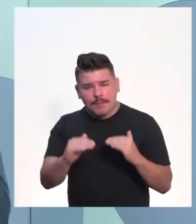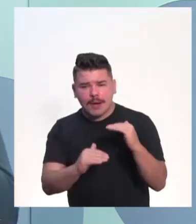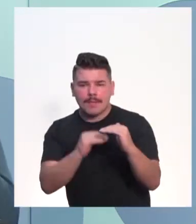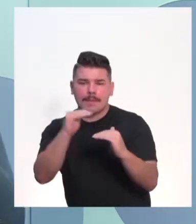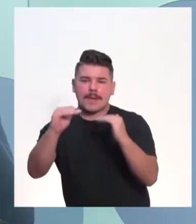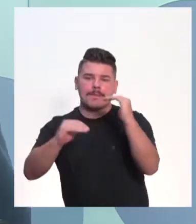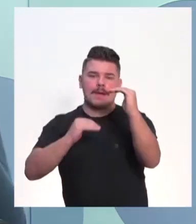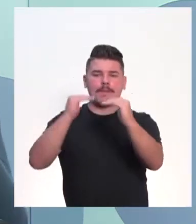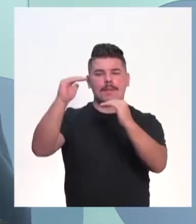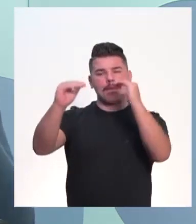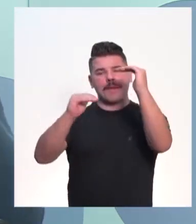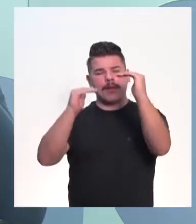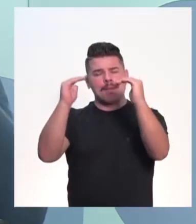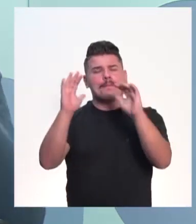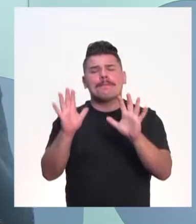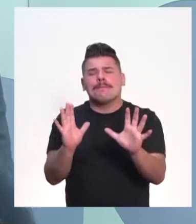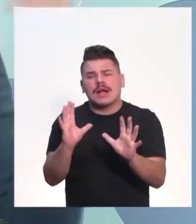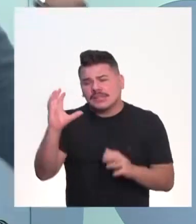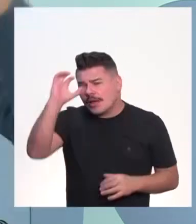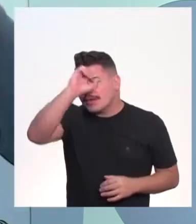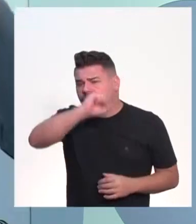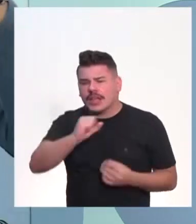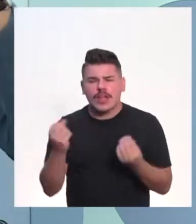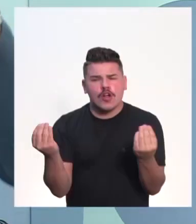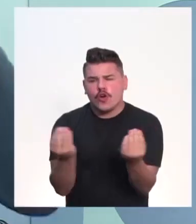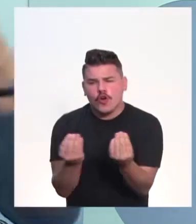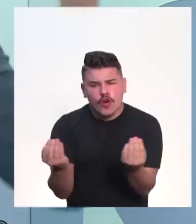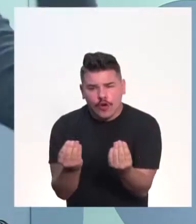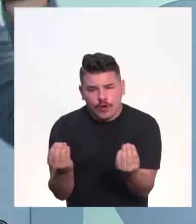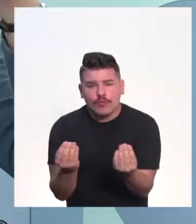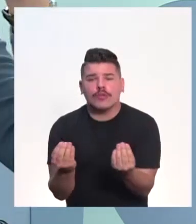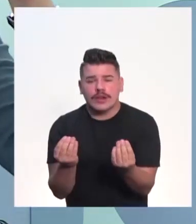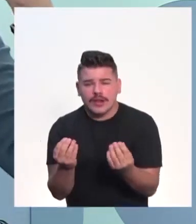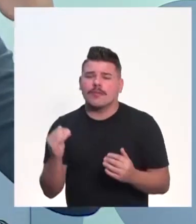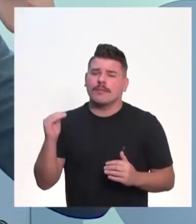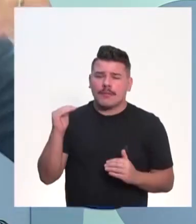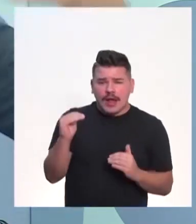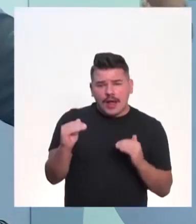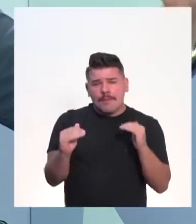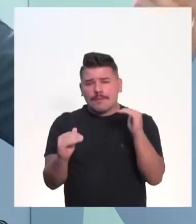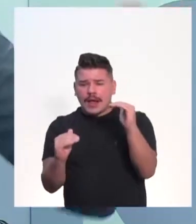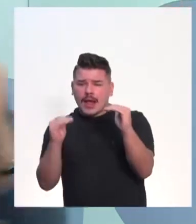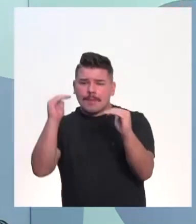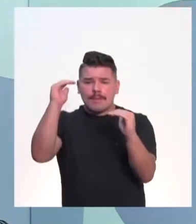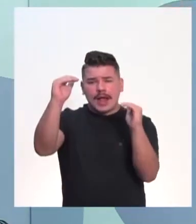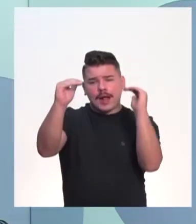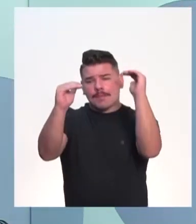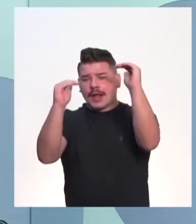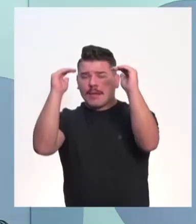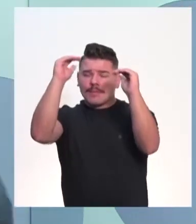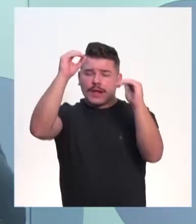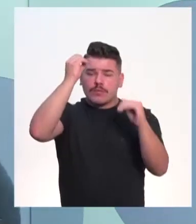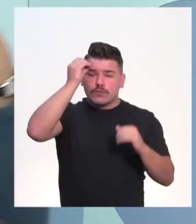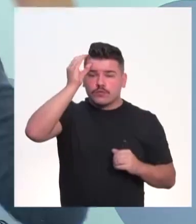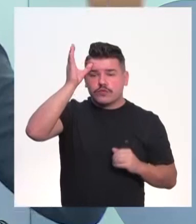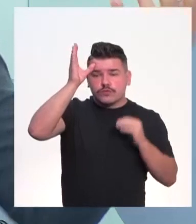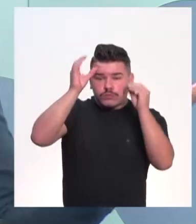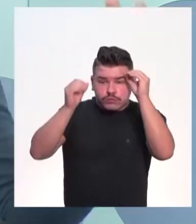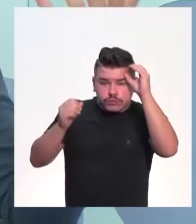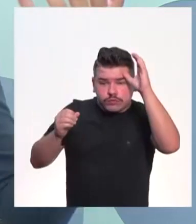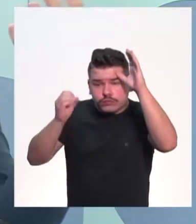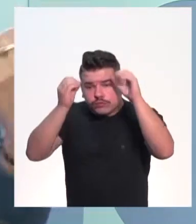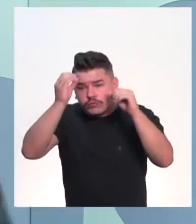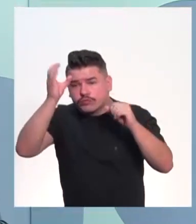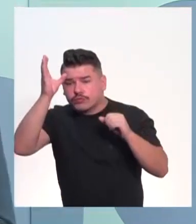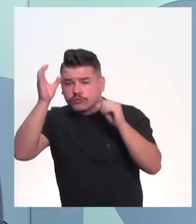não é que a gente vai adquirir, a gente vai construindo conhecimento acima de conhecimento através do estudo. A gente vai